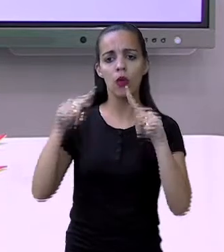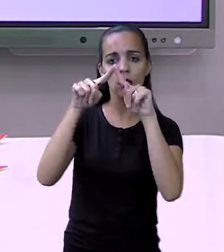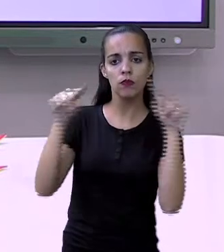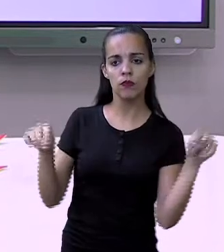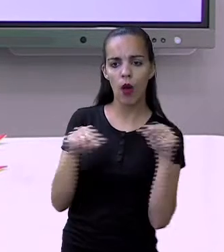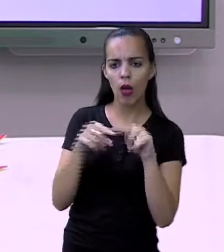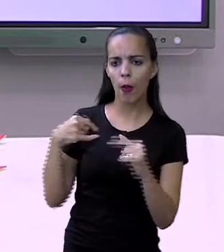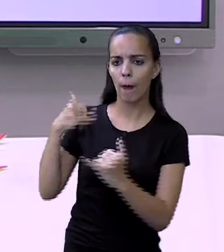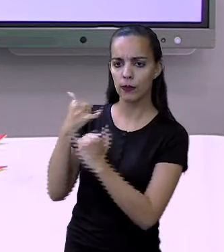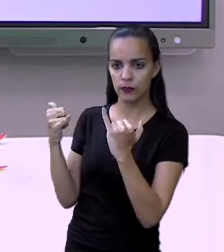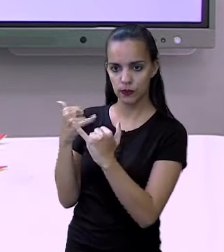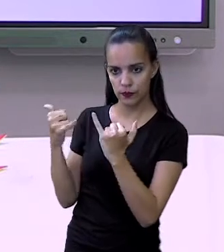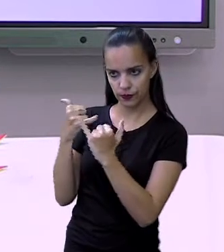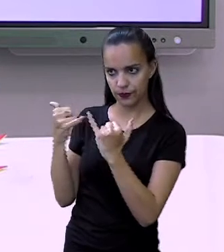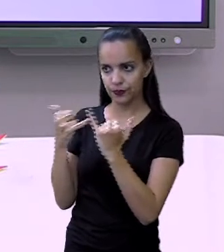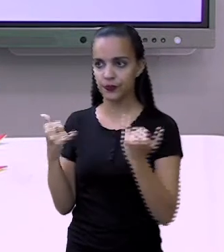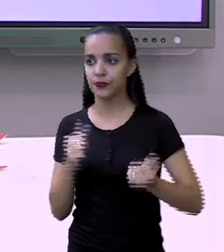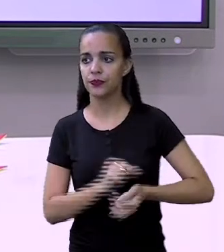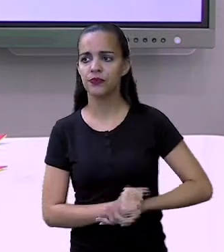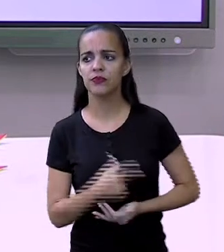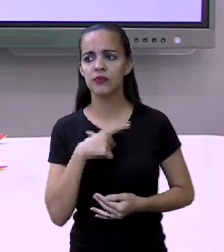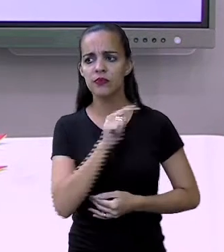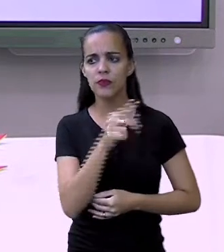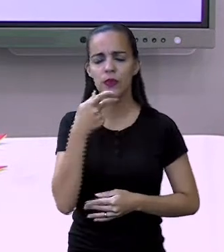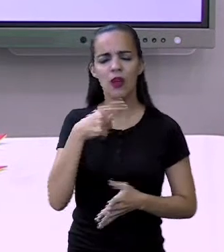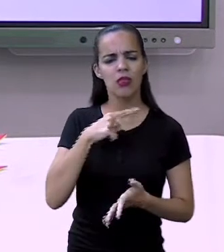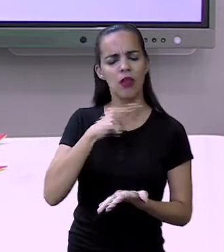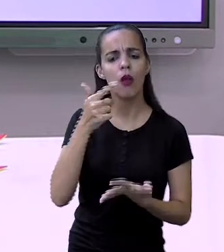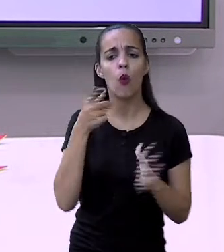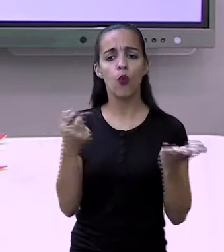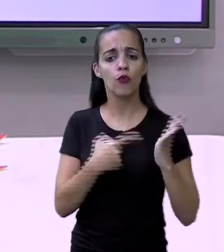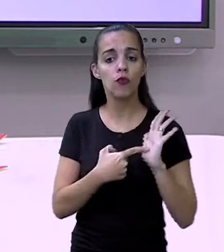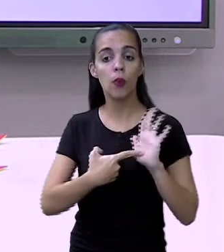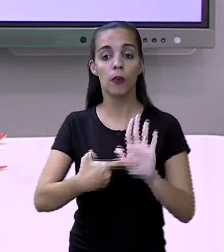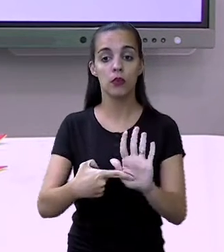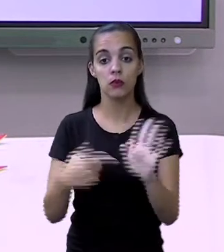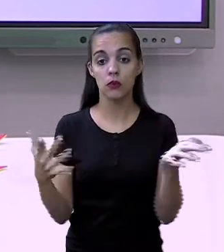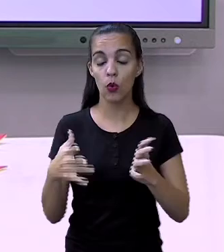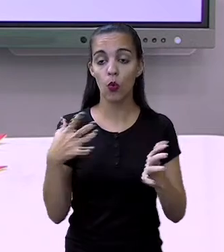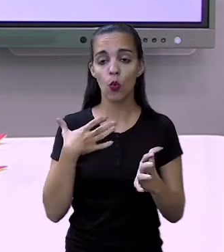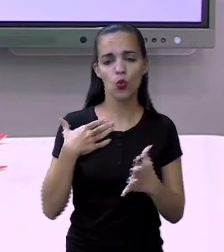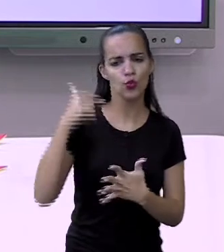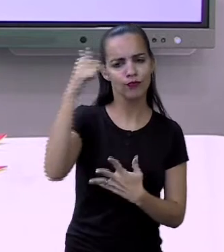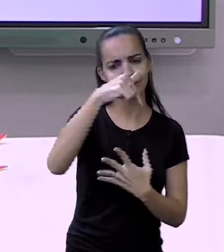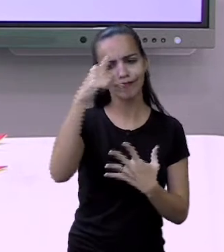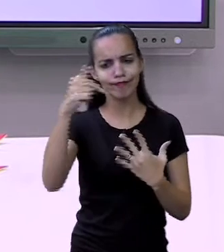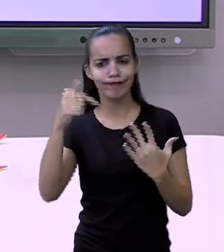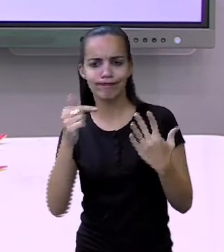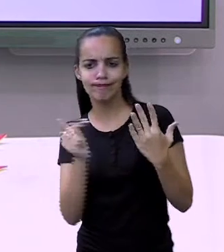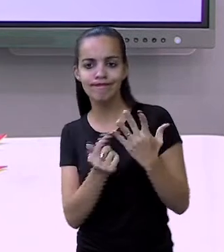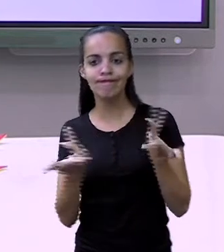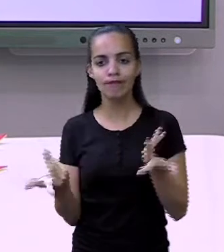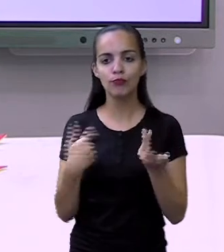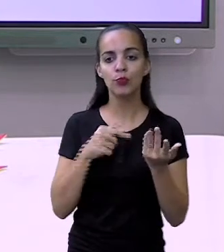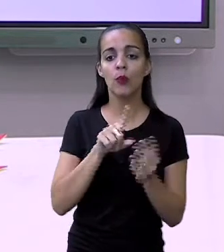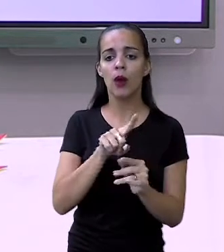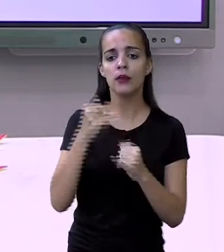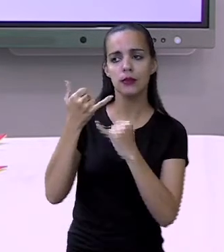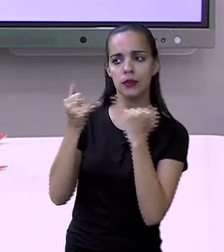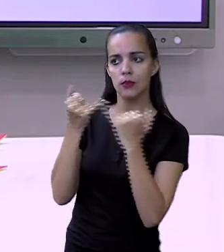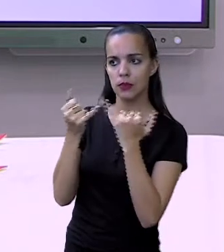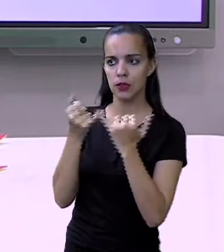Nós vamos verificar quais são os casos de semelhança. Sempre quando eu trabalho com polígonos